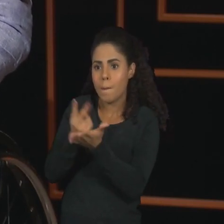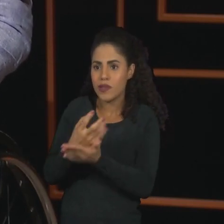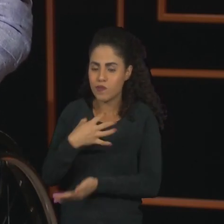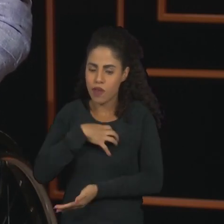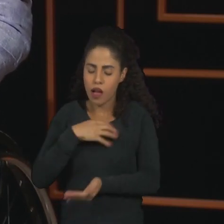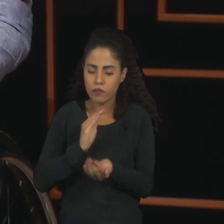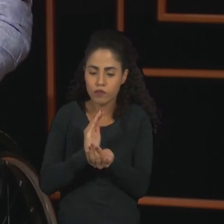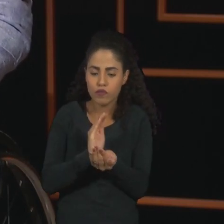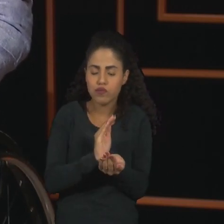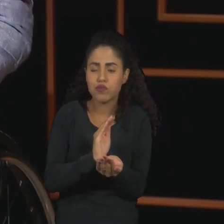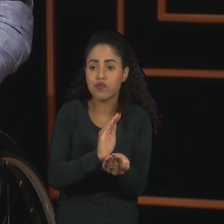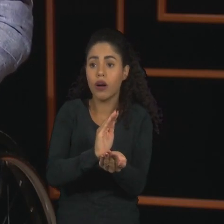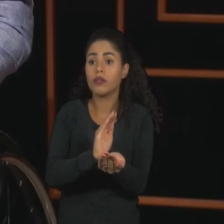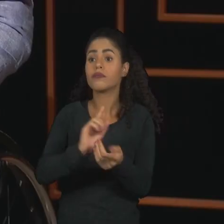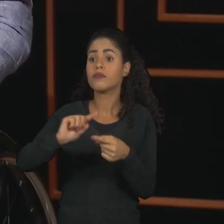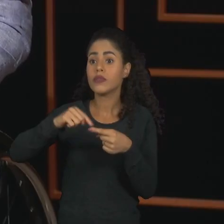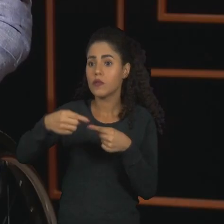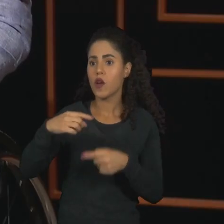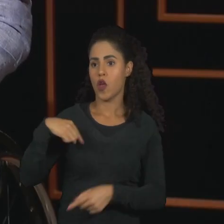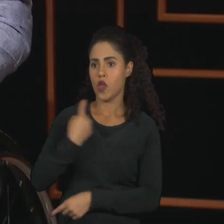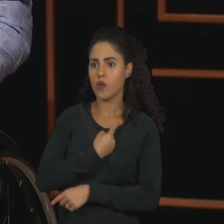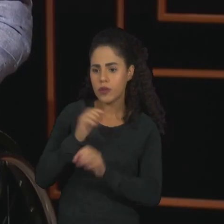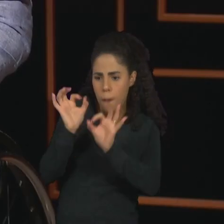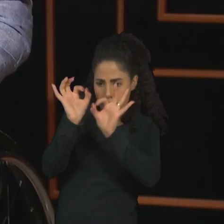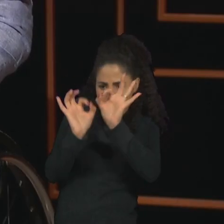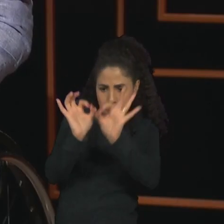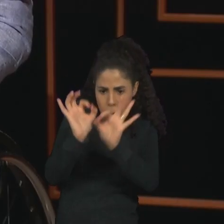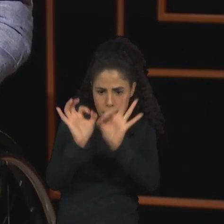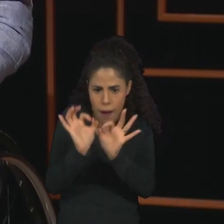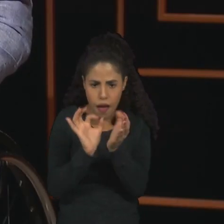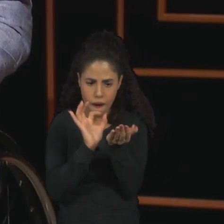esse catamarã, a gente restaurou ele,